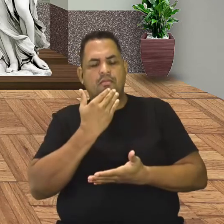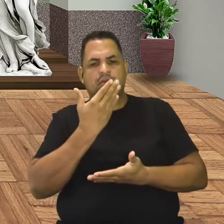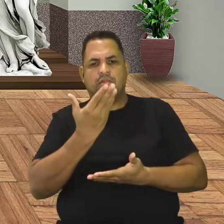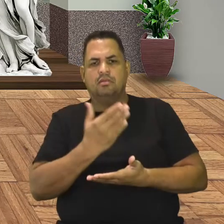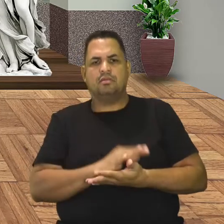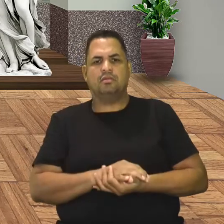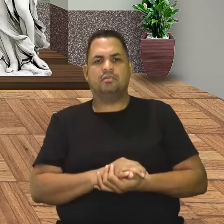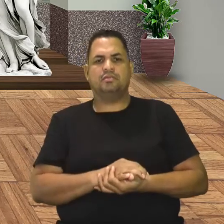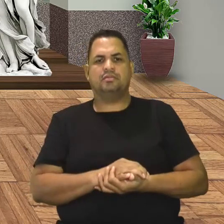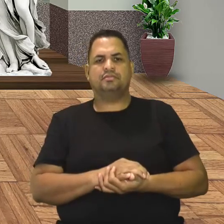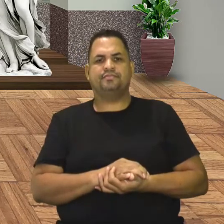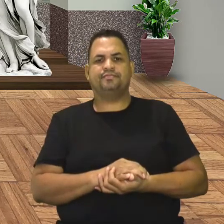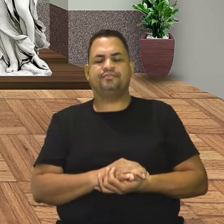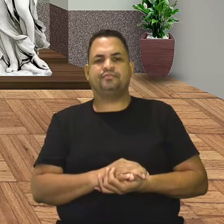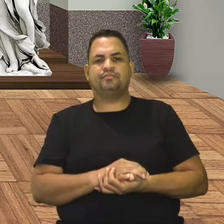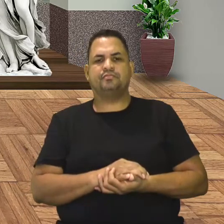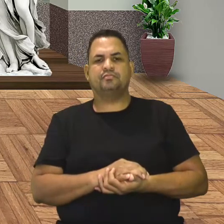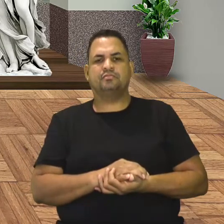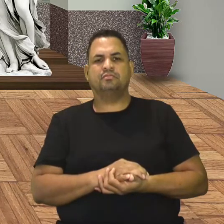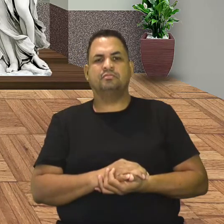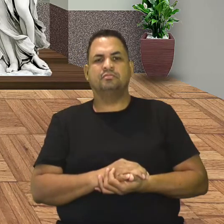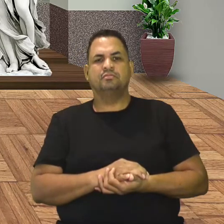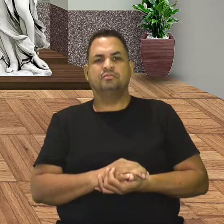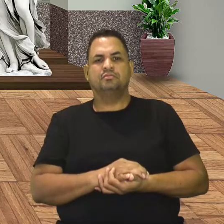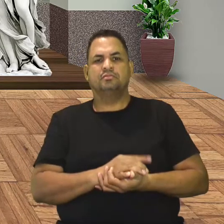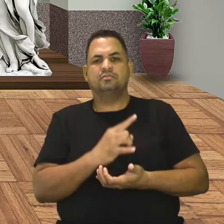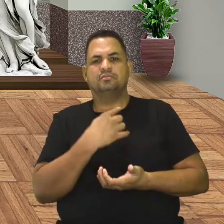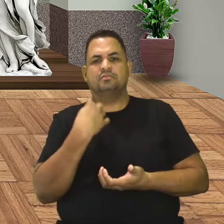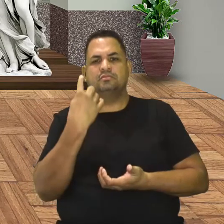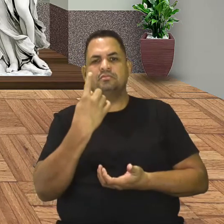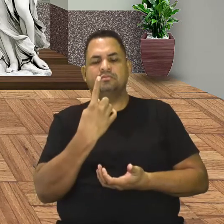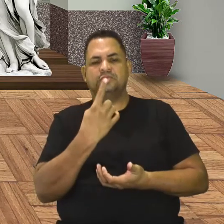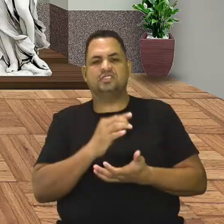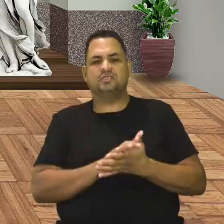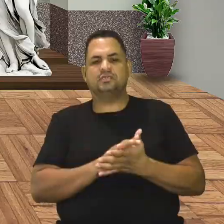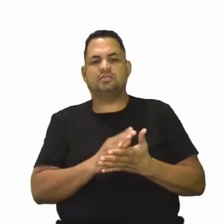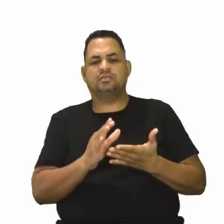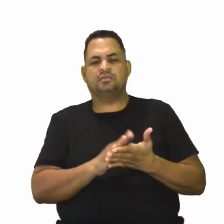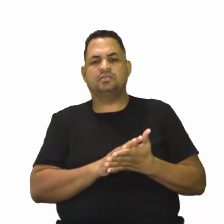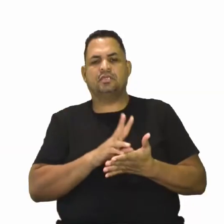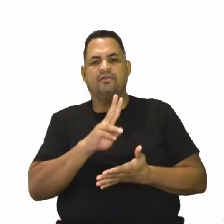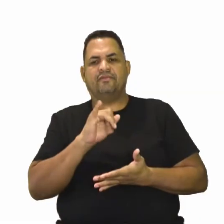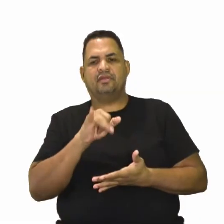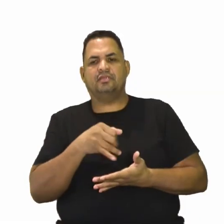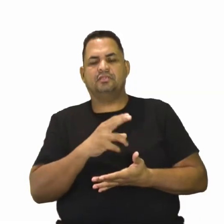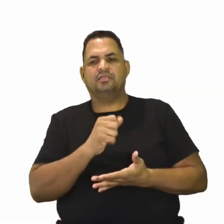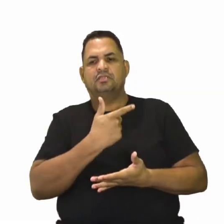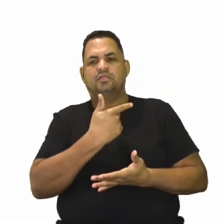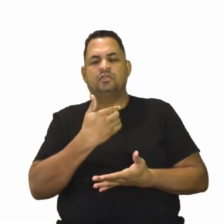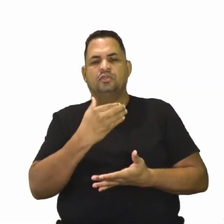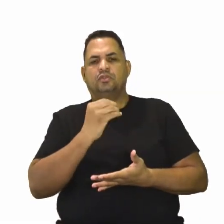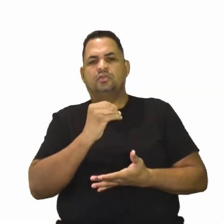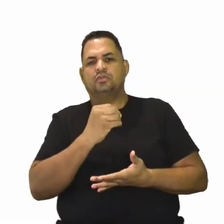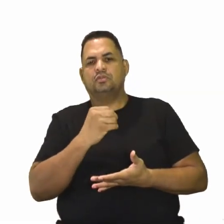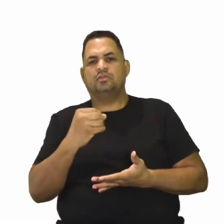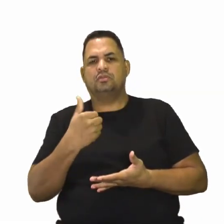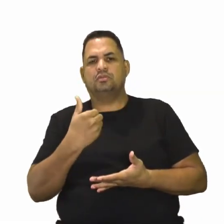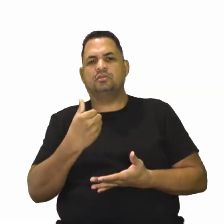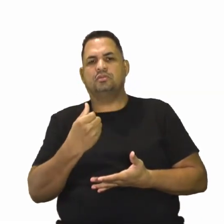Tá? Então, por isso que nós colocamos aqui a revista Veja de 2006, olha aí, ela traz